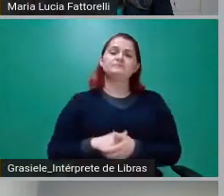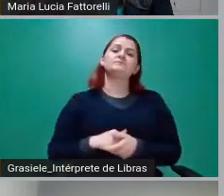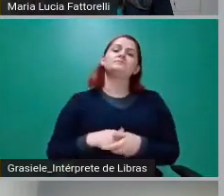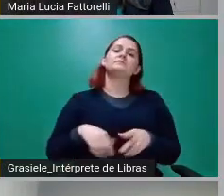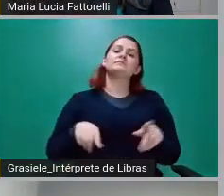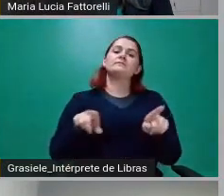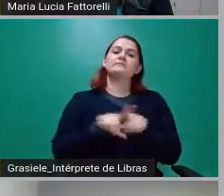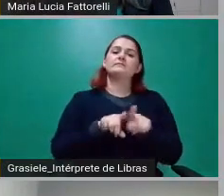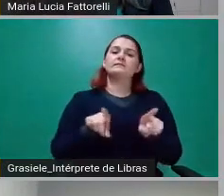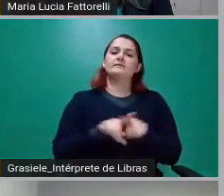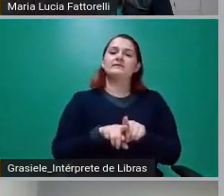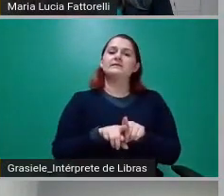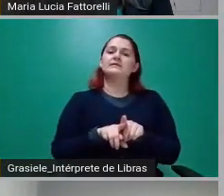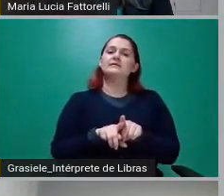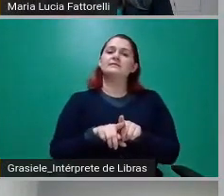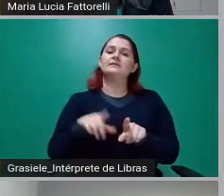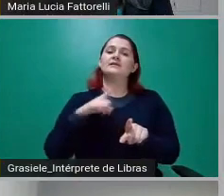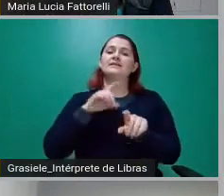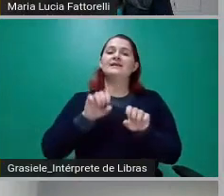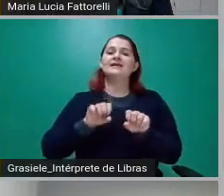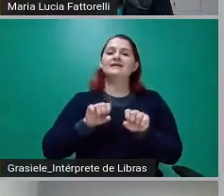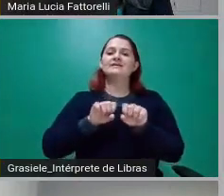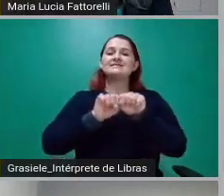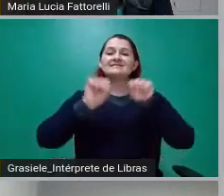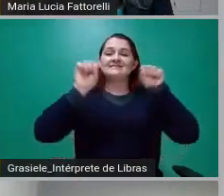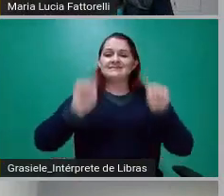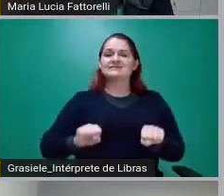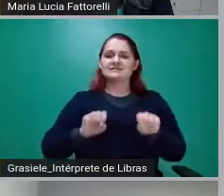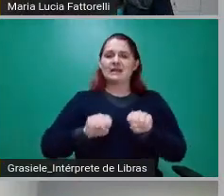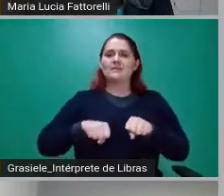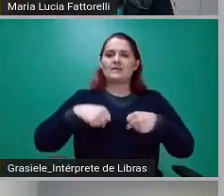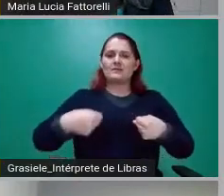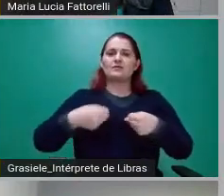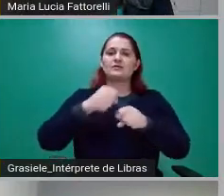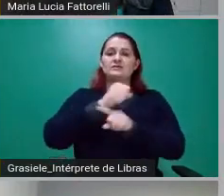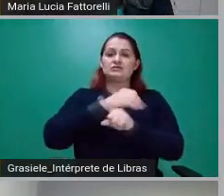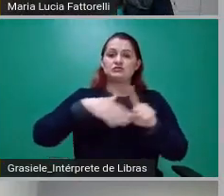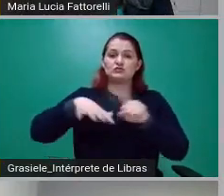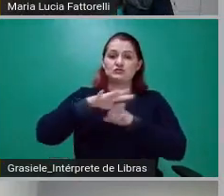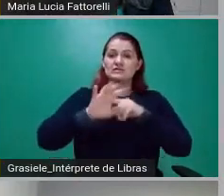Desconstrução do sistema de proteção social construído ao longo do